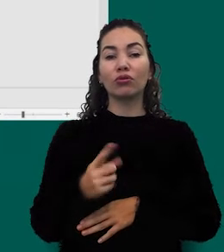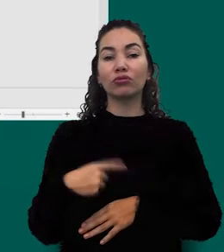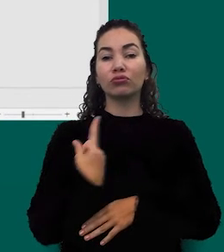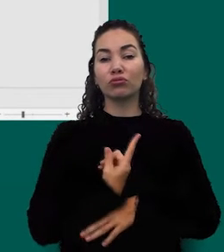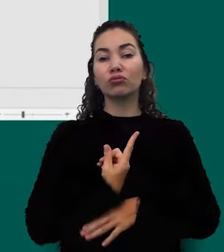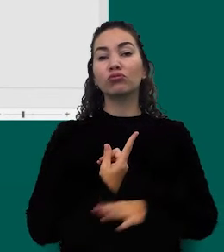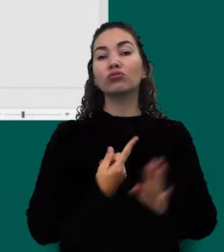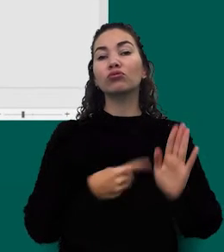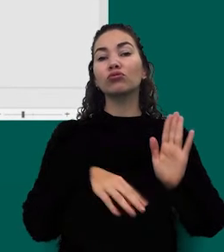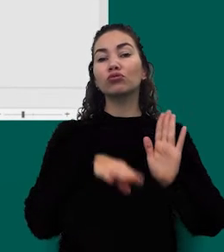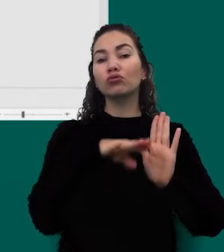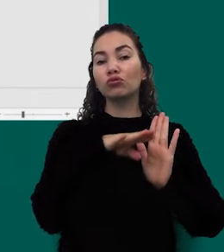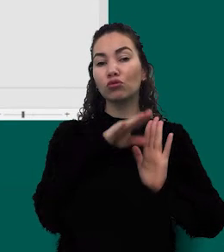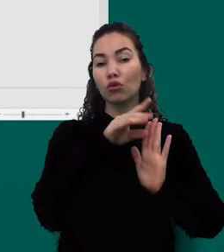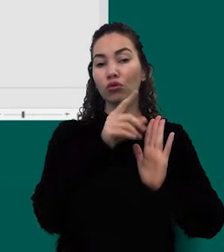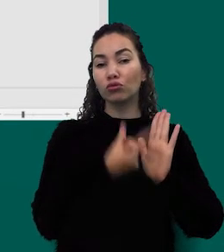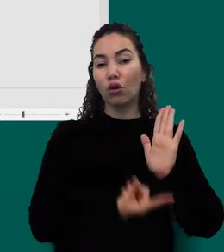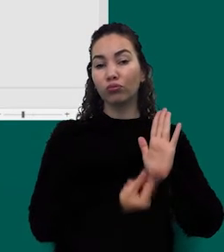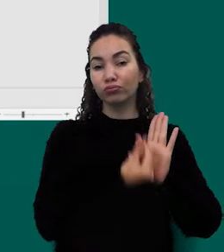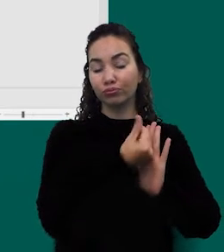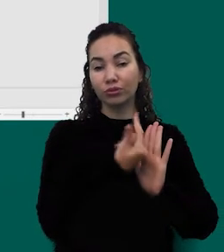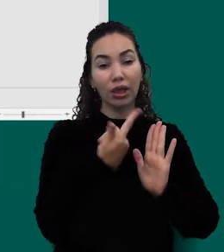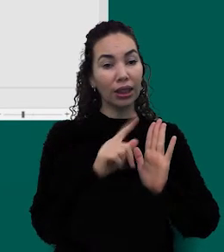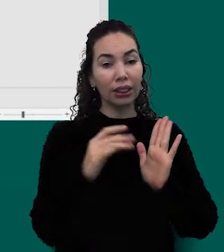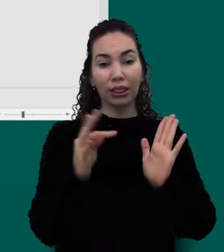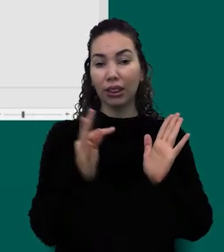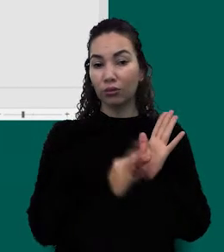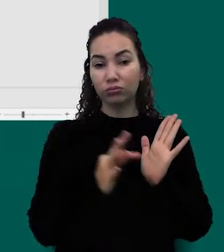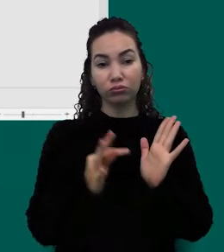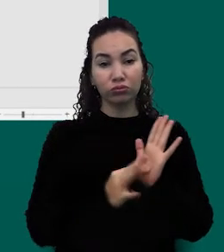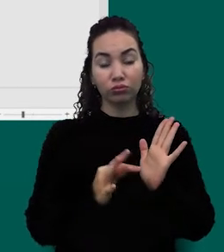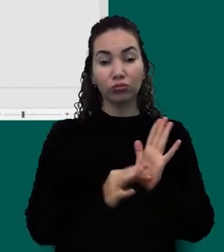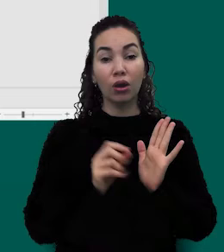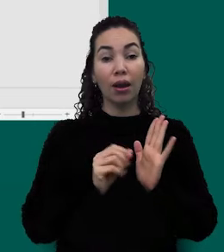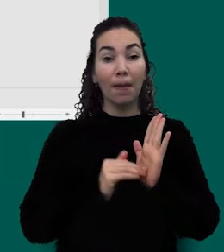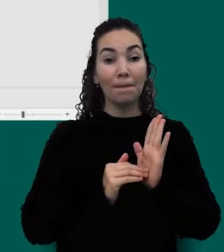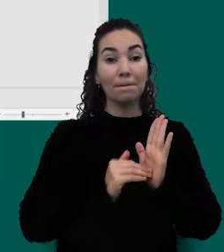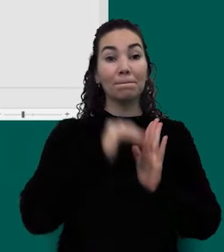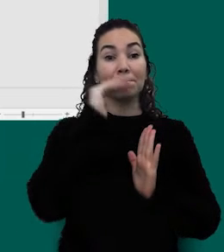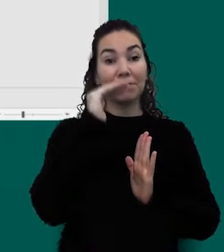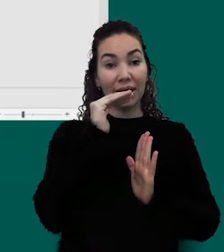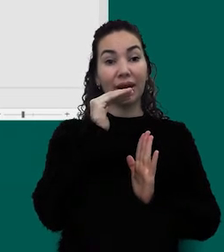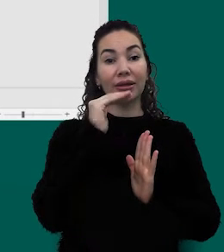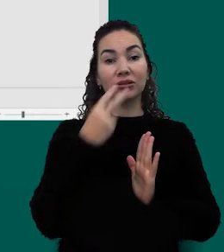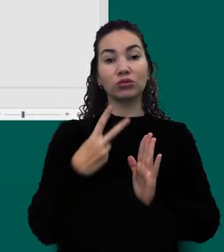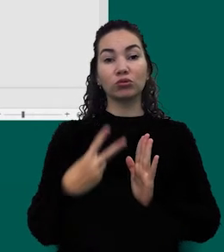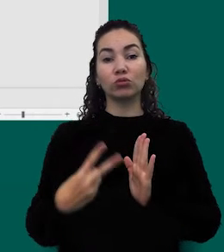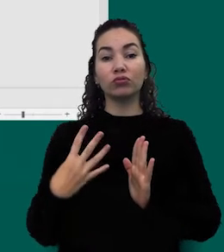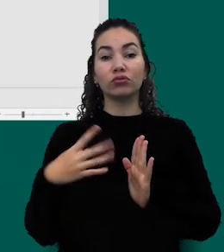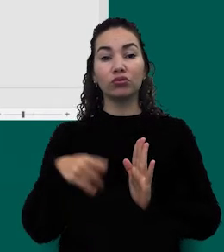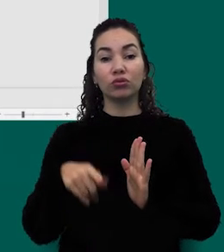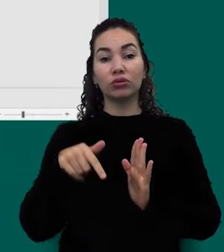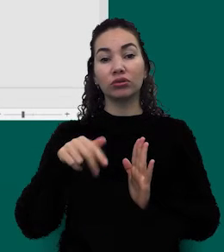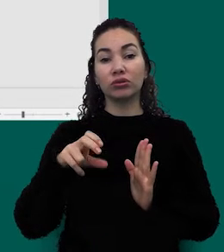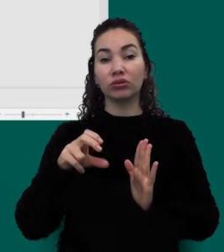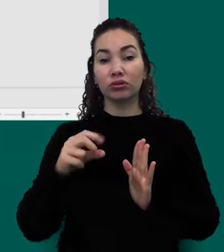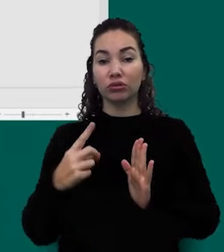nossos rendimentos isentos e não tributáveis, se ele ultrapassar o valor dos